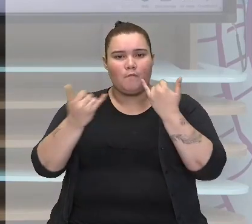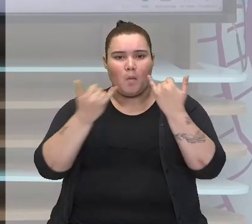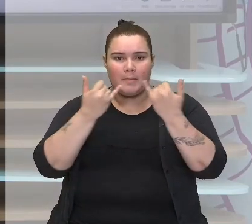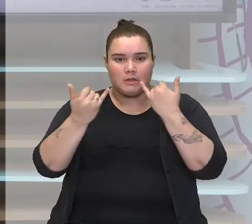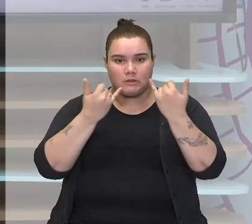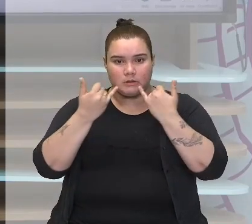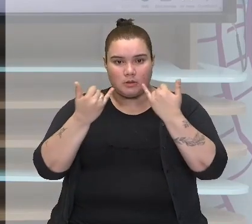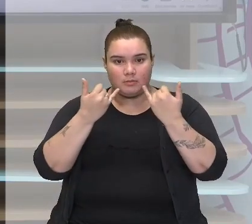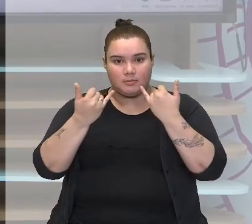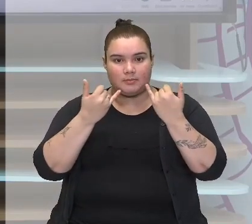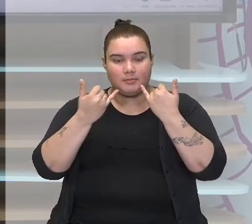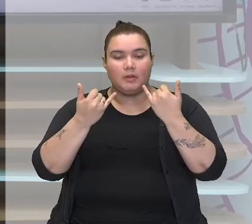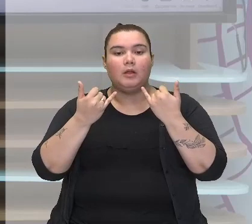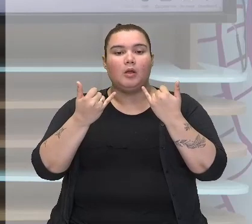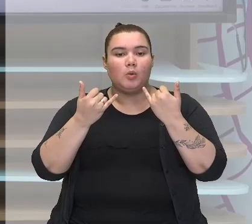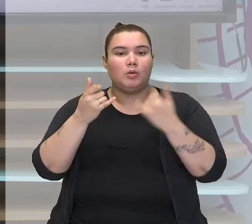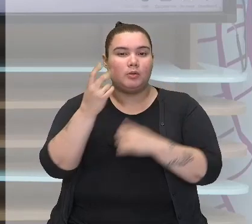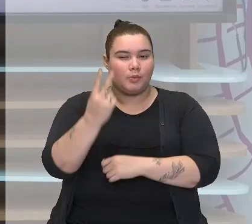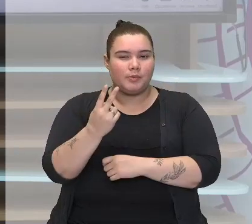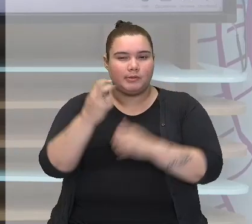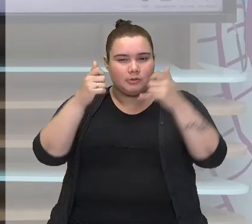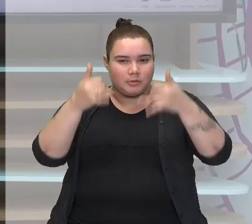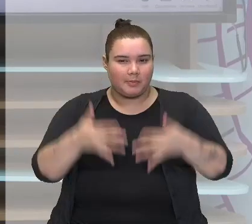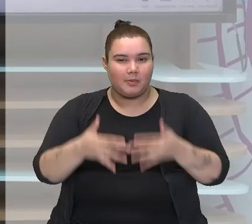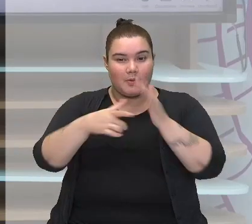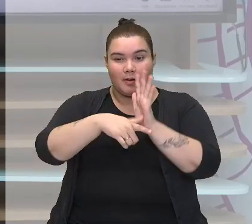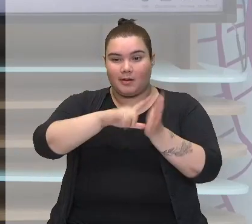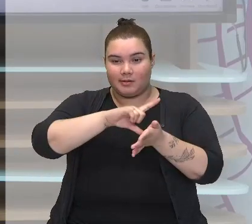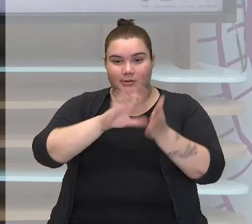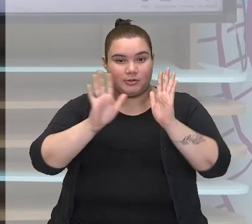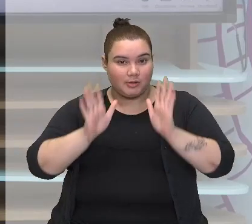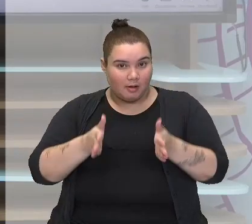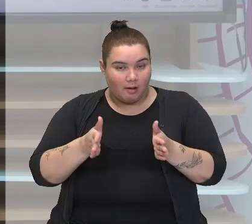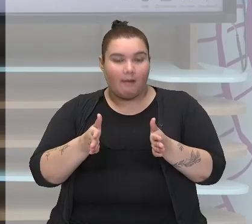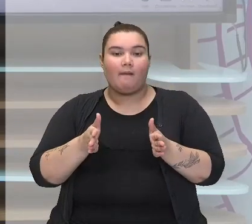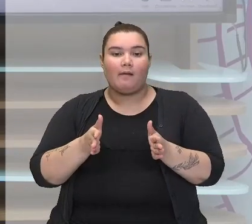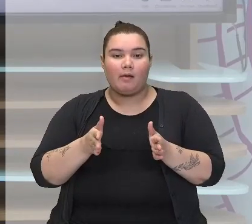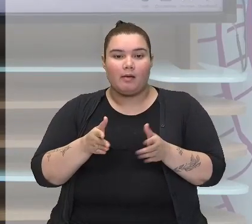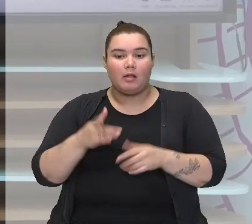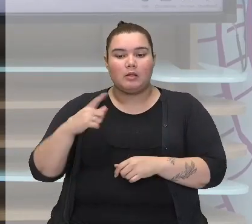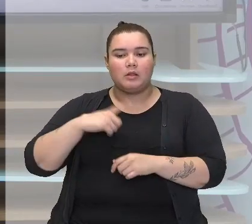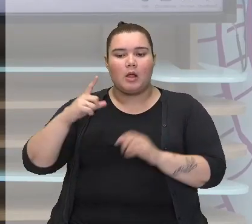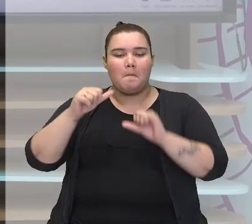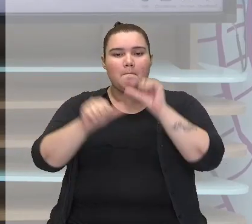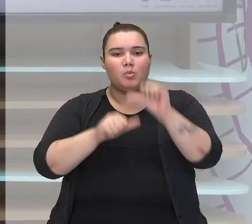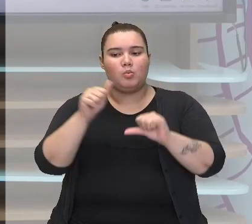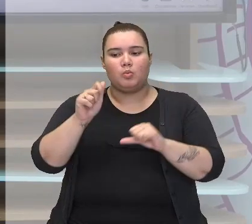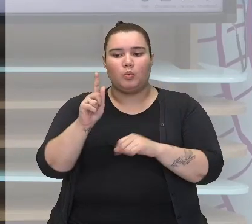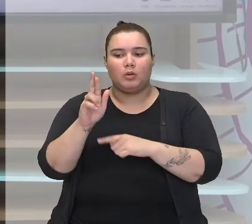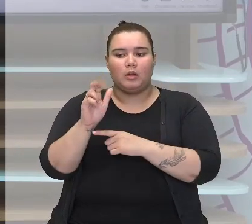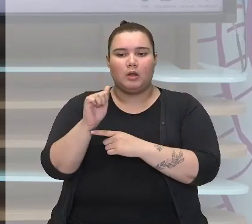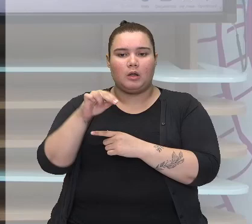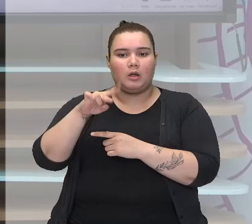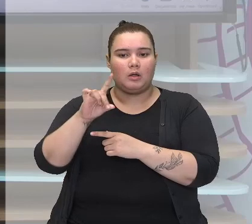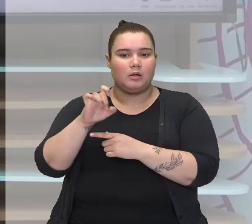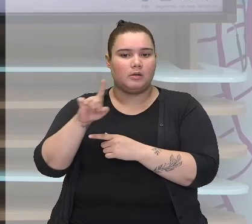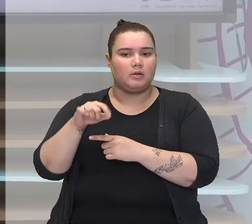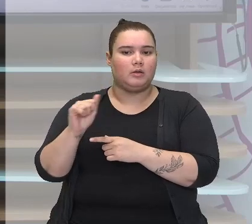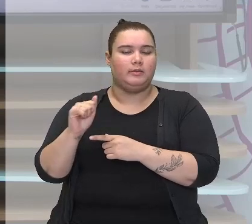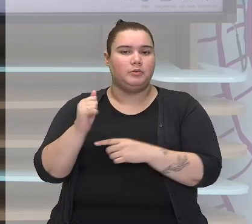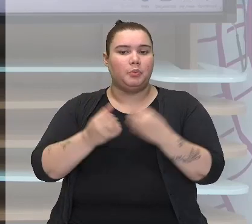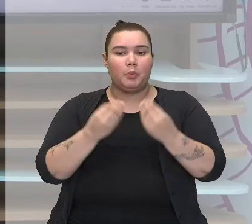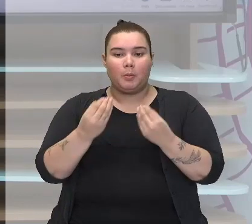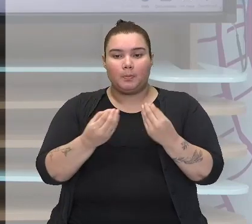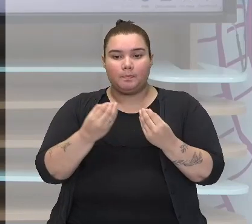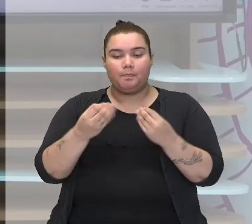é a tela de celular e 5,5 polegadas, ela passa a ser uma grandeza? Uma grandeza quando